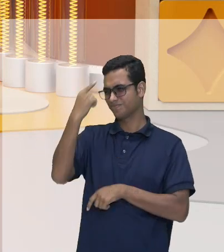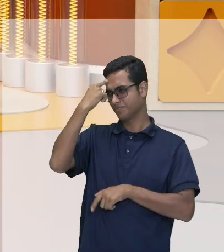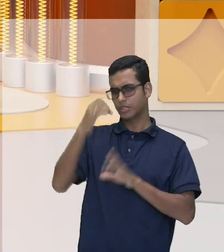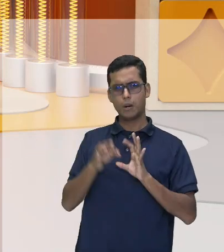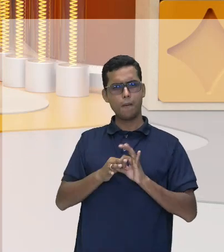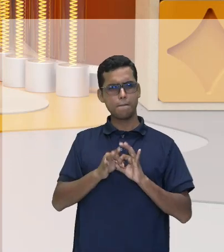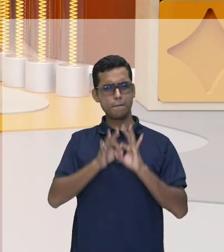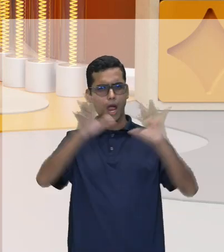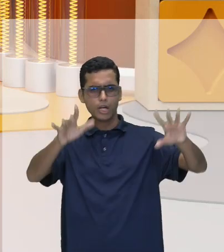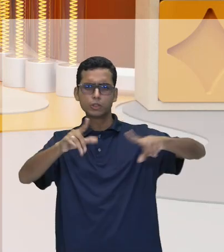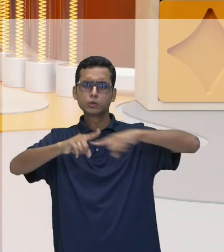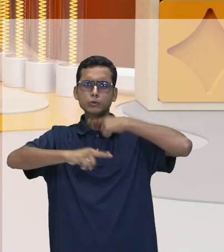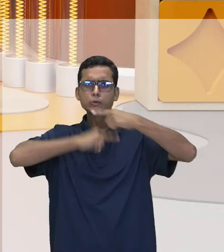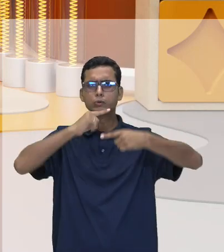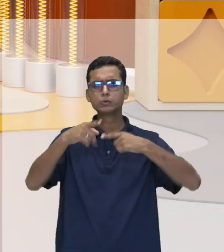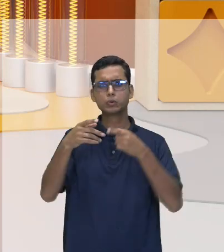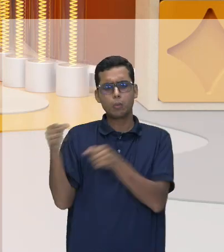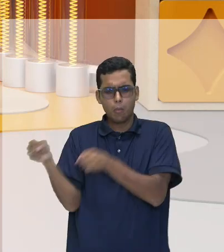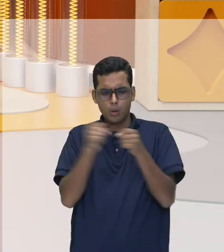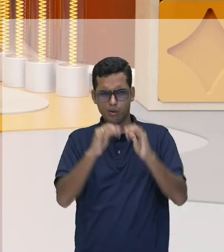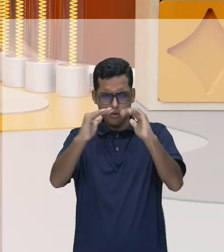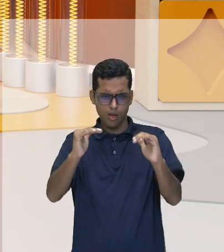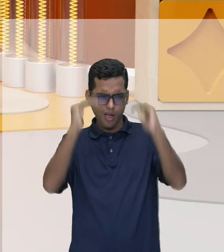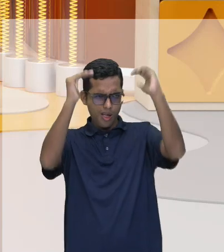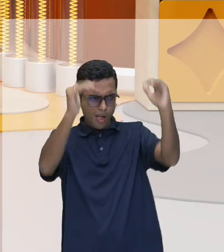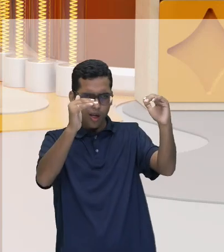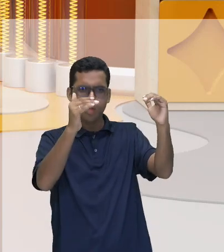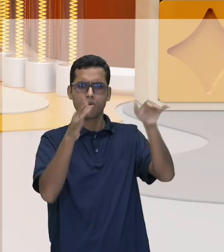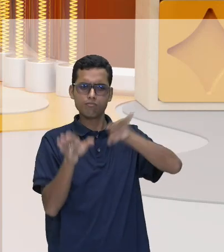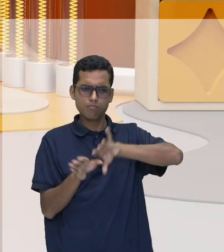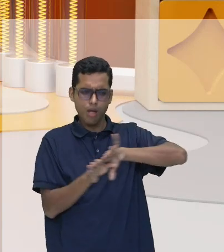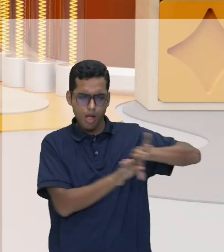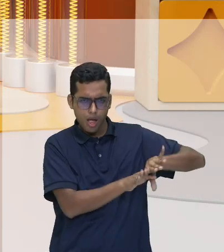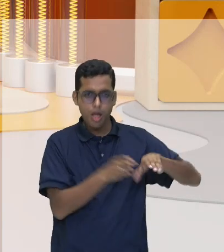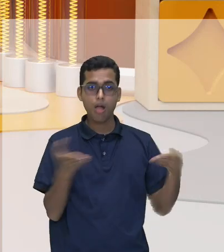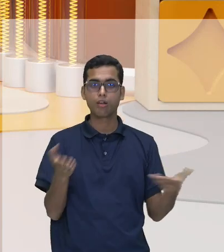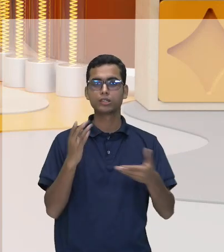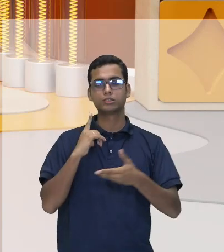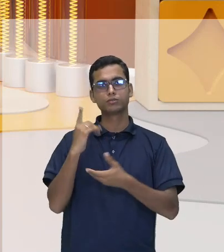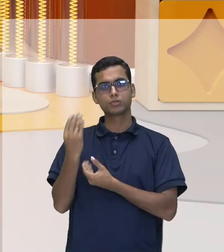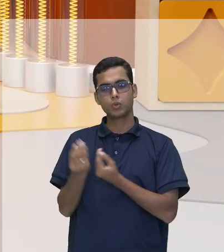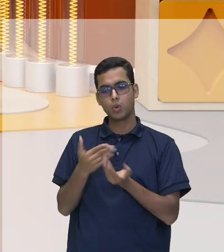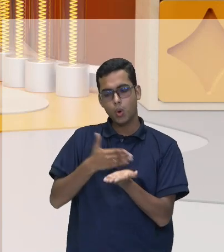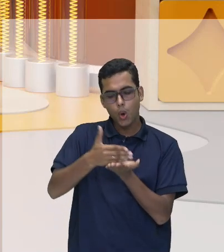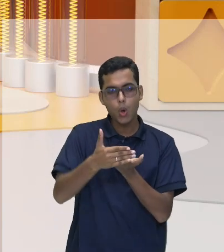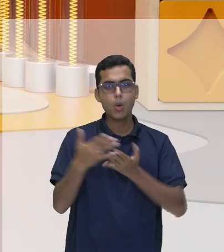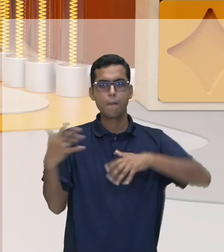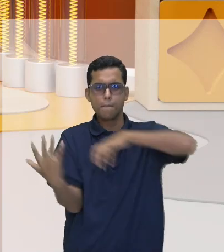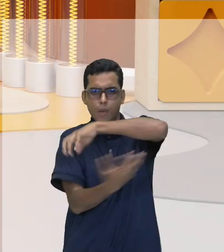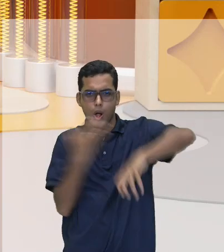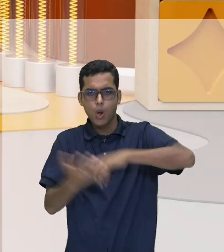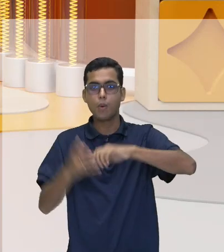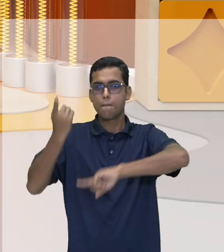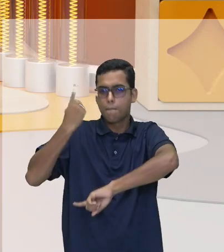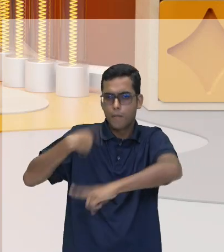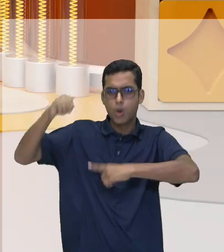Um deles que a gente destaca aqui é a Revolução Francesa, que ocorreu entre